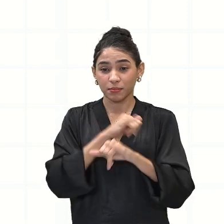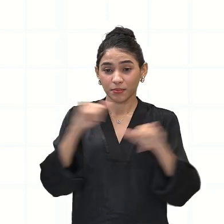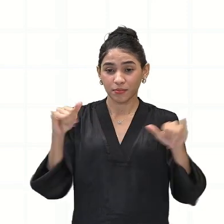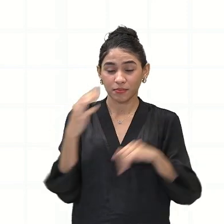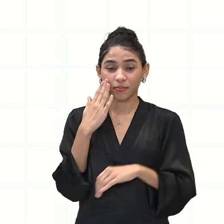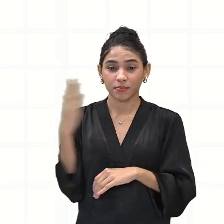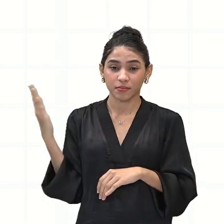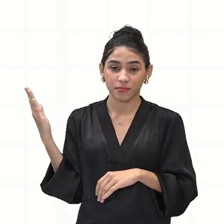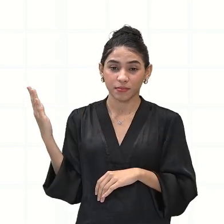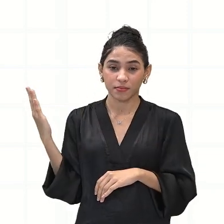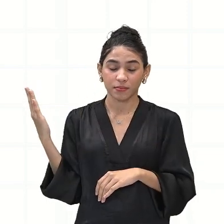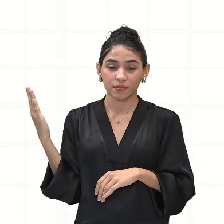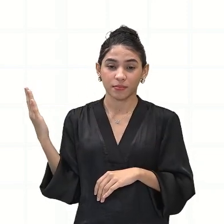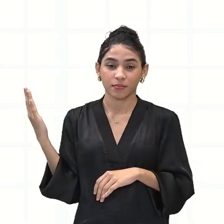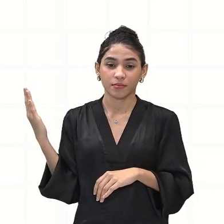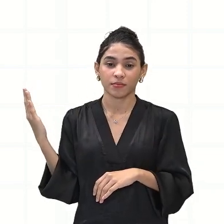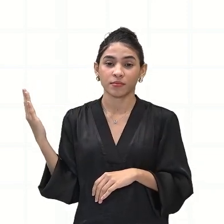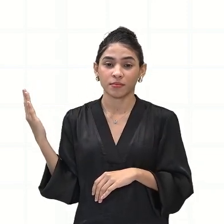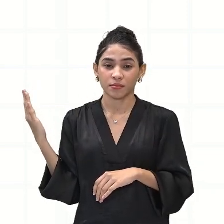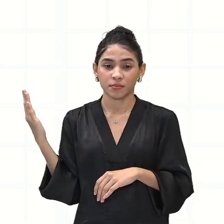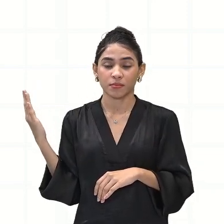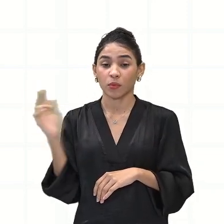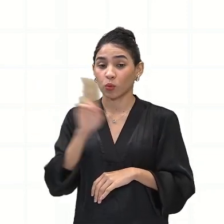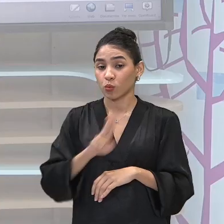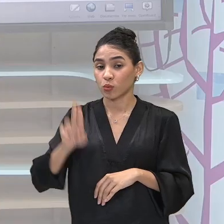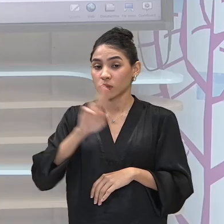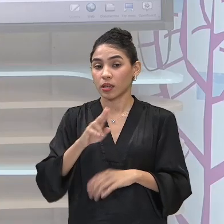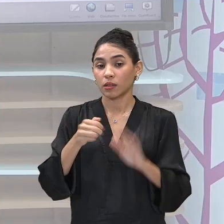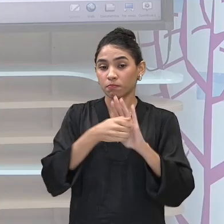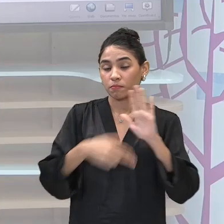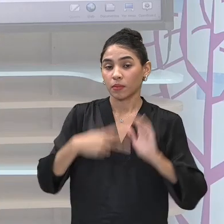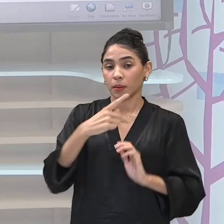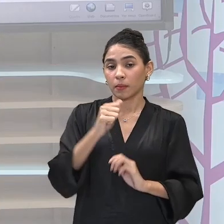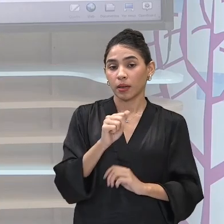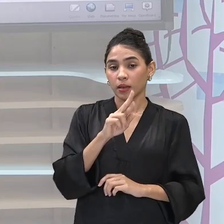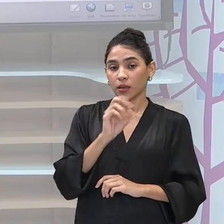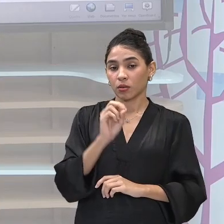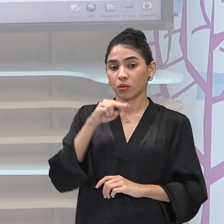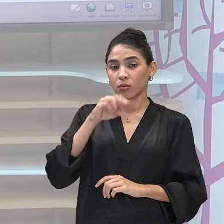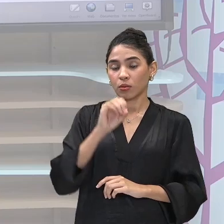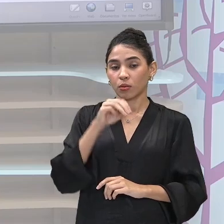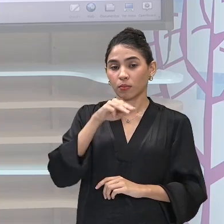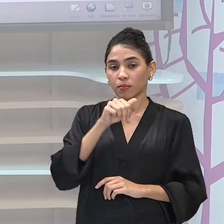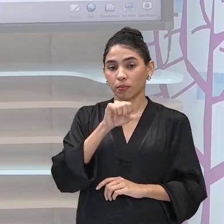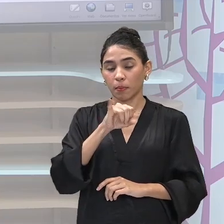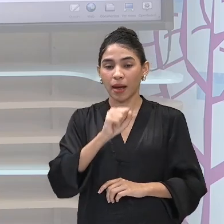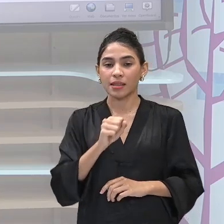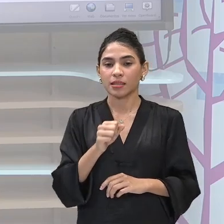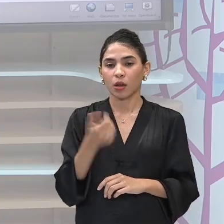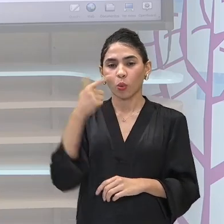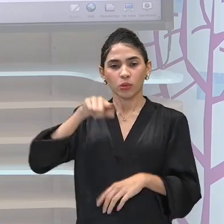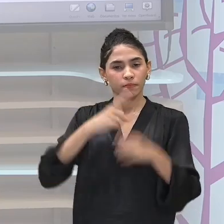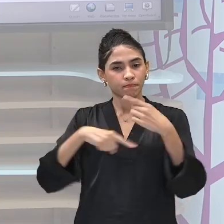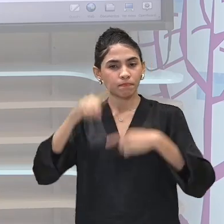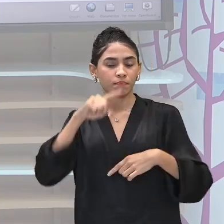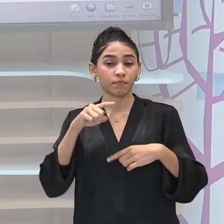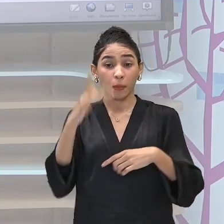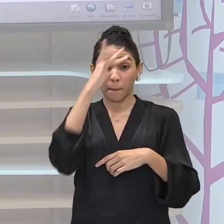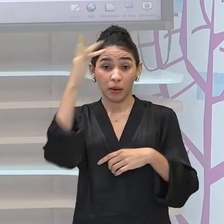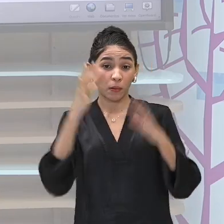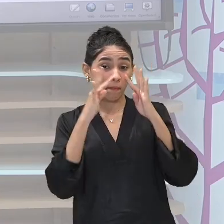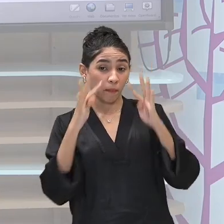sendo utilizando da paronomásia para que consiga alavancar as suas vendas e chamar a atenção do